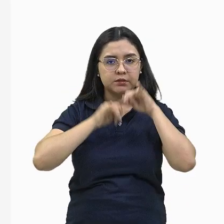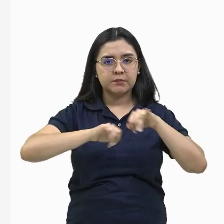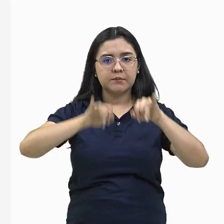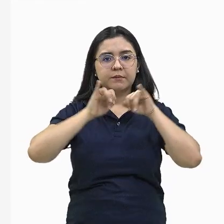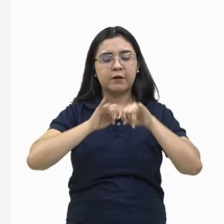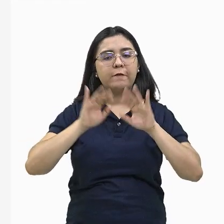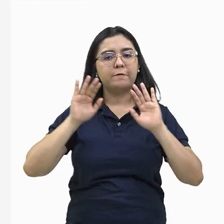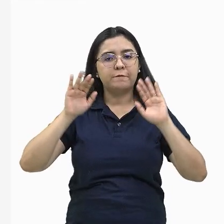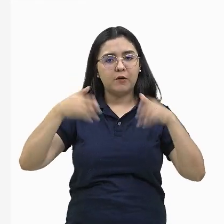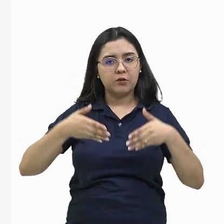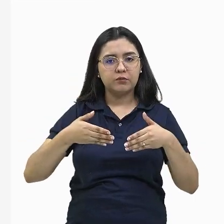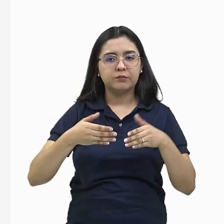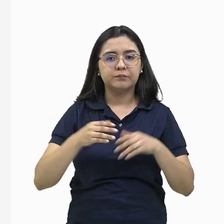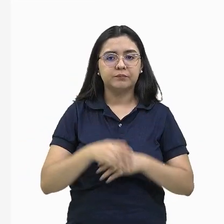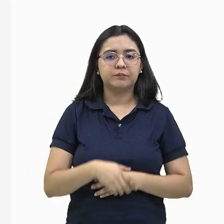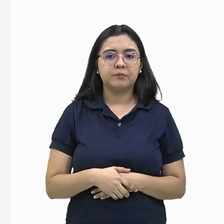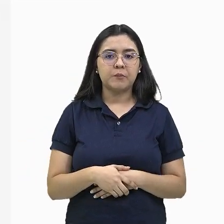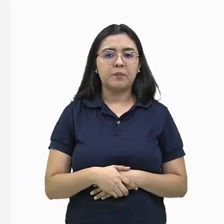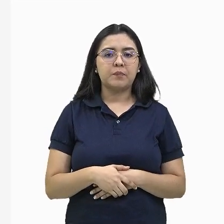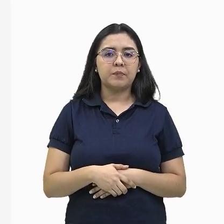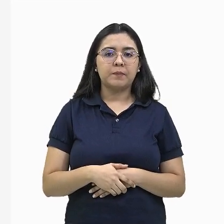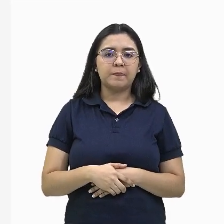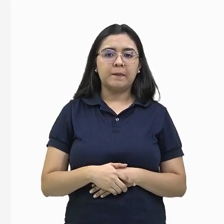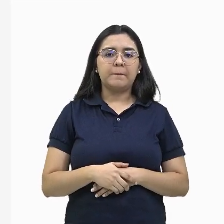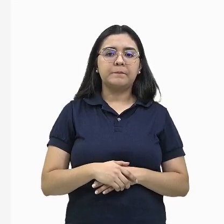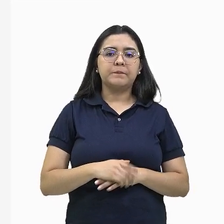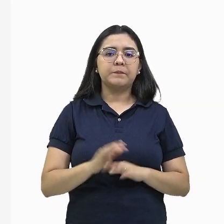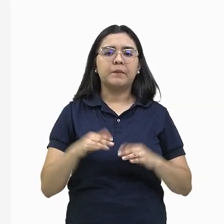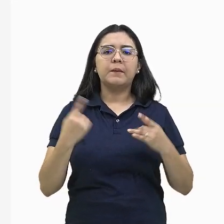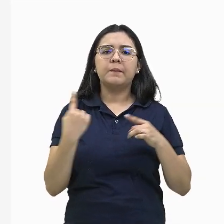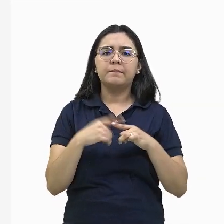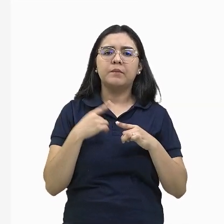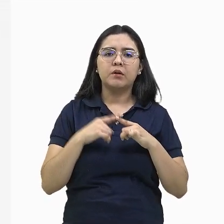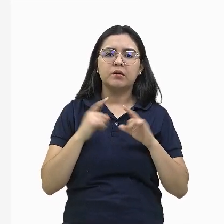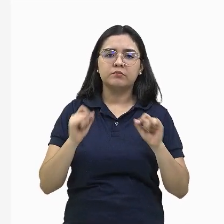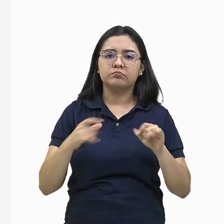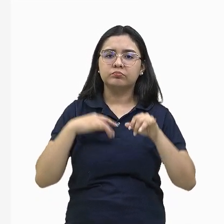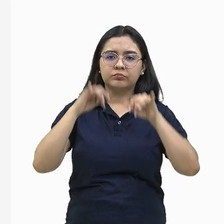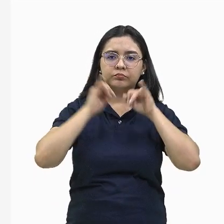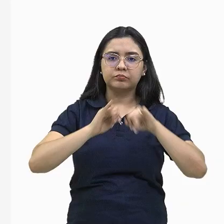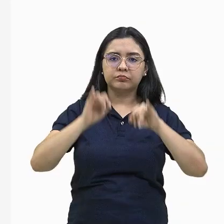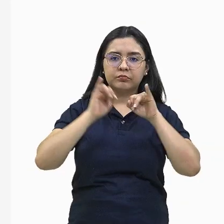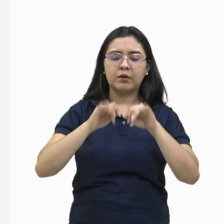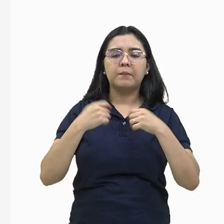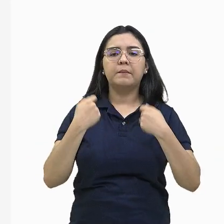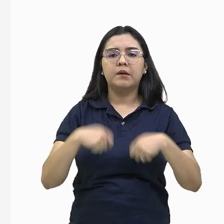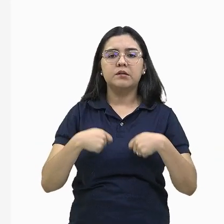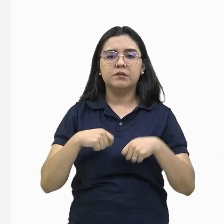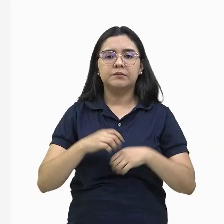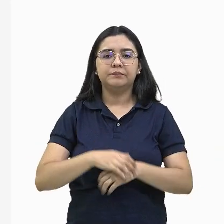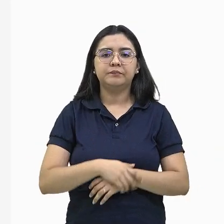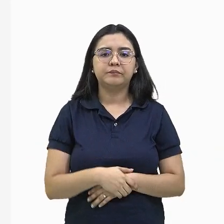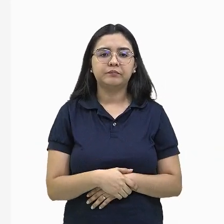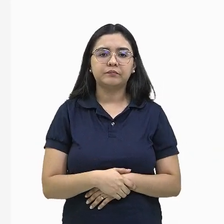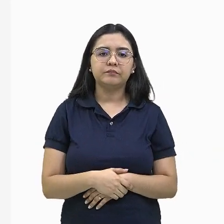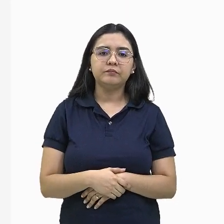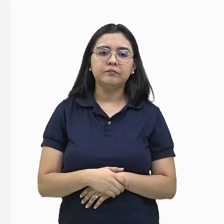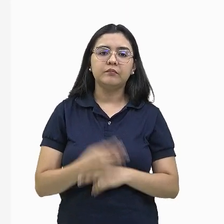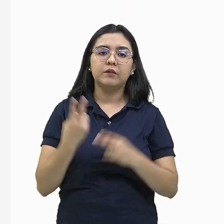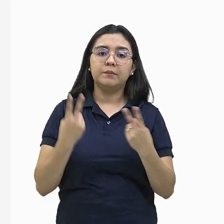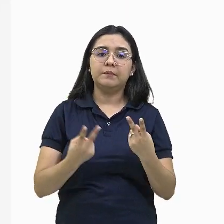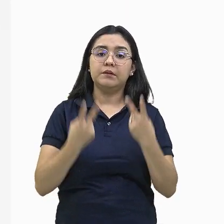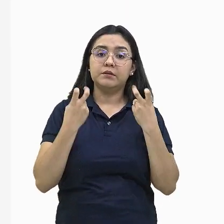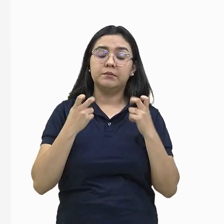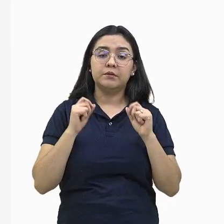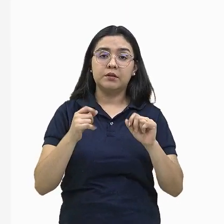é voltada justamente para isso. Mas por que uma campanha como essa, de doação de sangue, é necessária? Percebam que